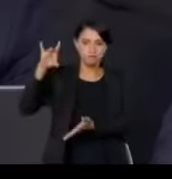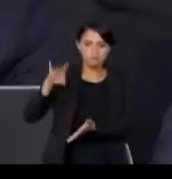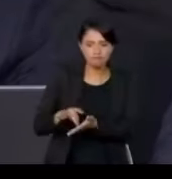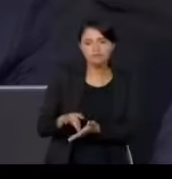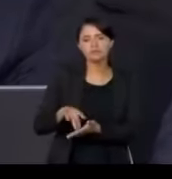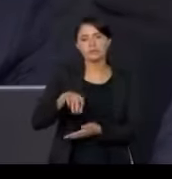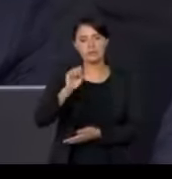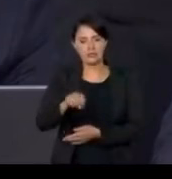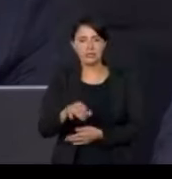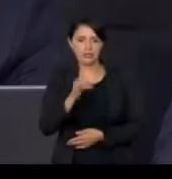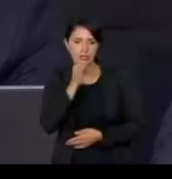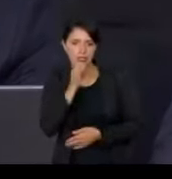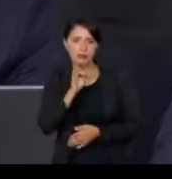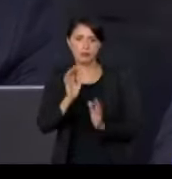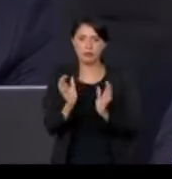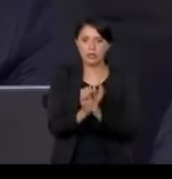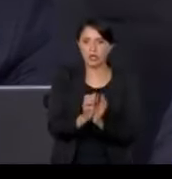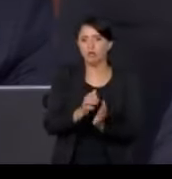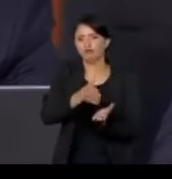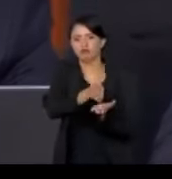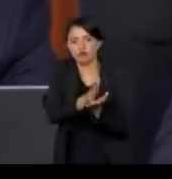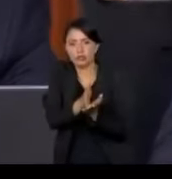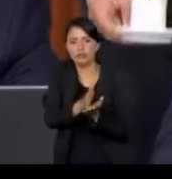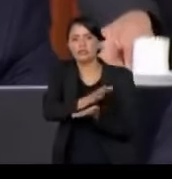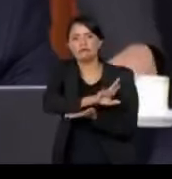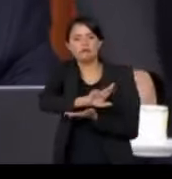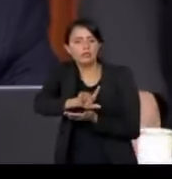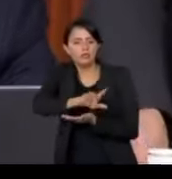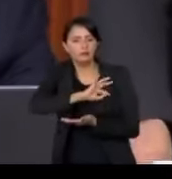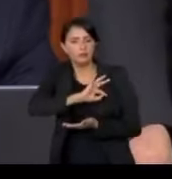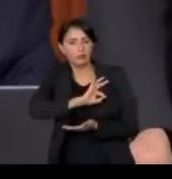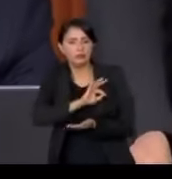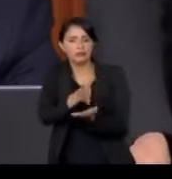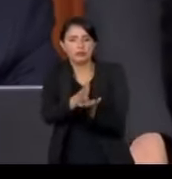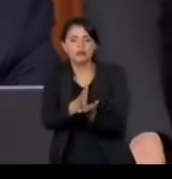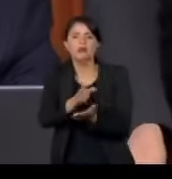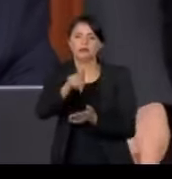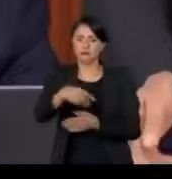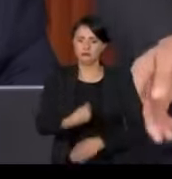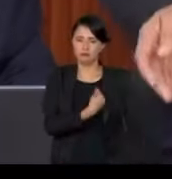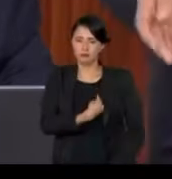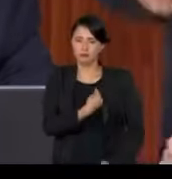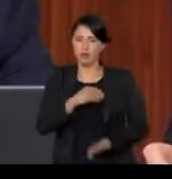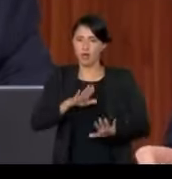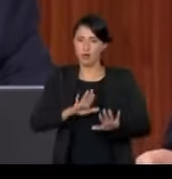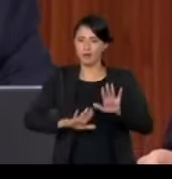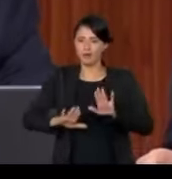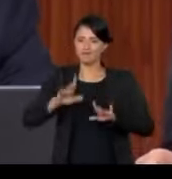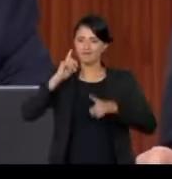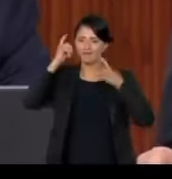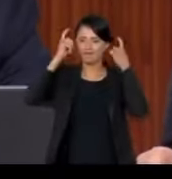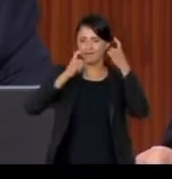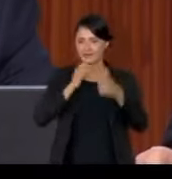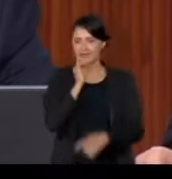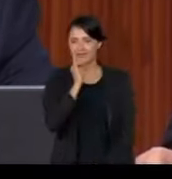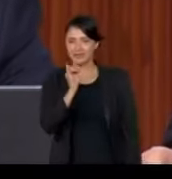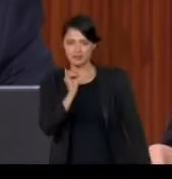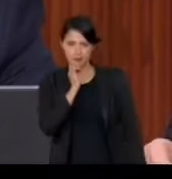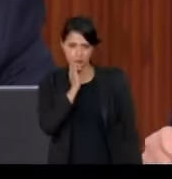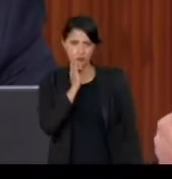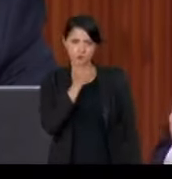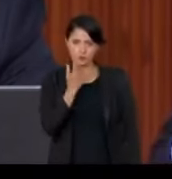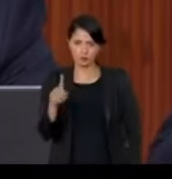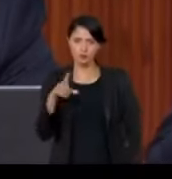efetivas, né, como batalhões de fronteira, enfim, isso está presente. Agora nos preocupa, por exemplo, a questão